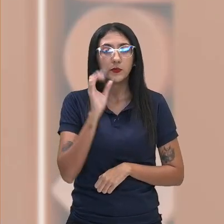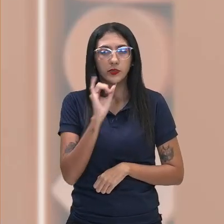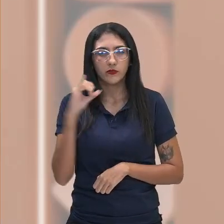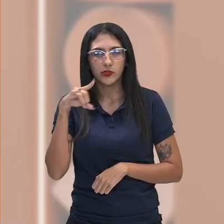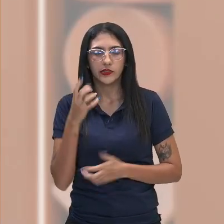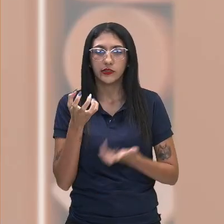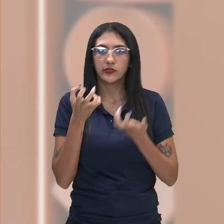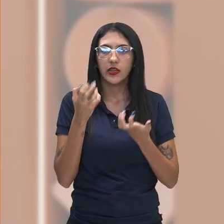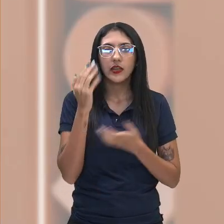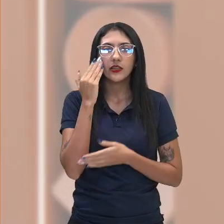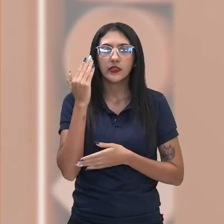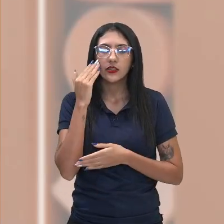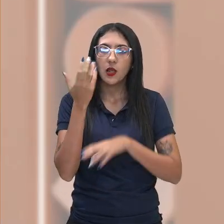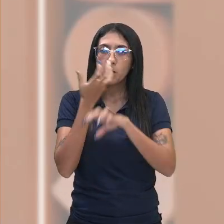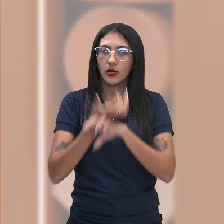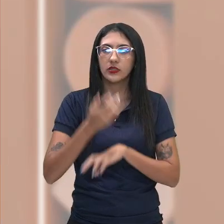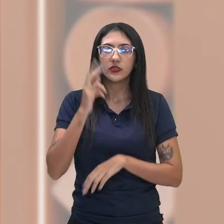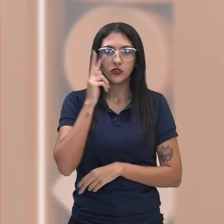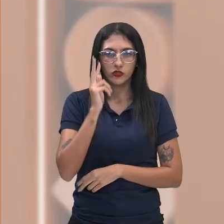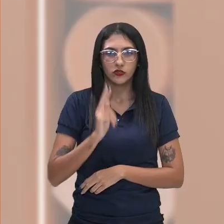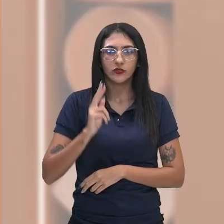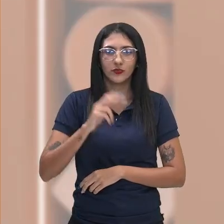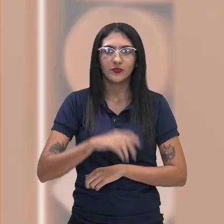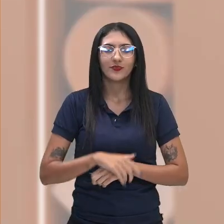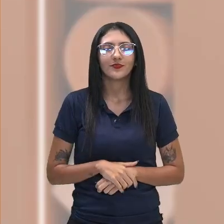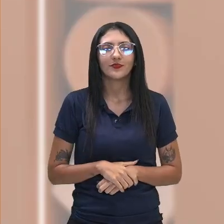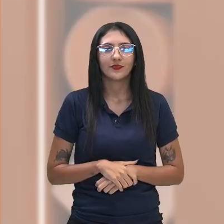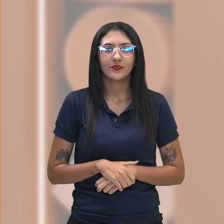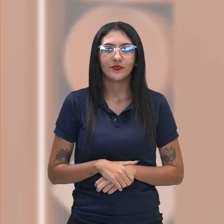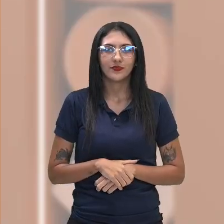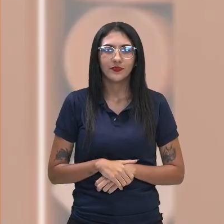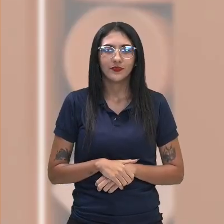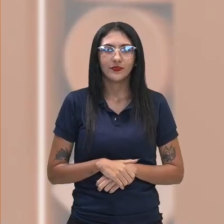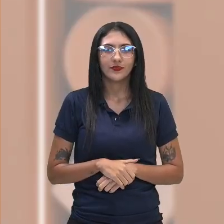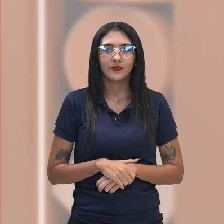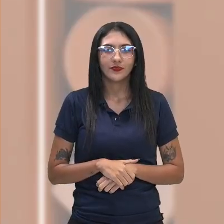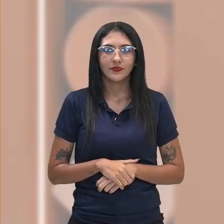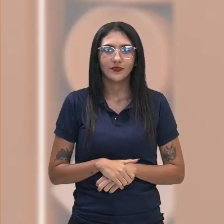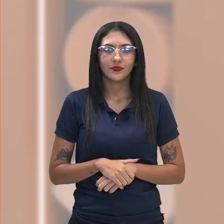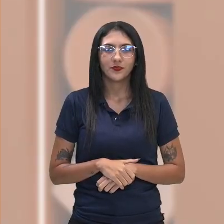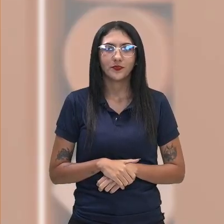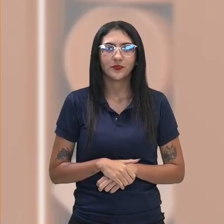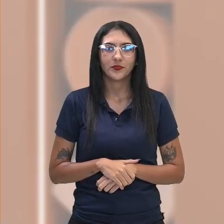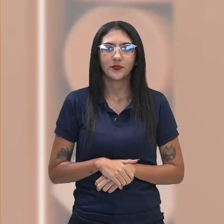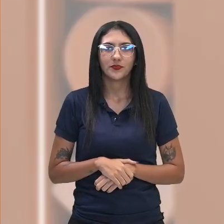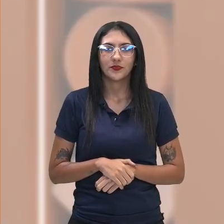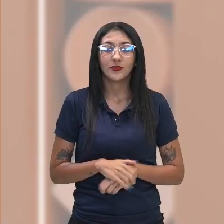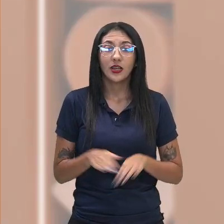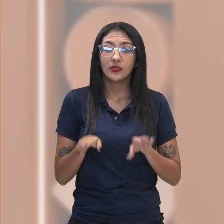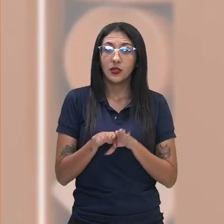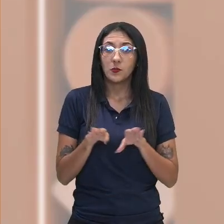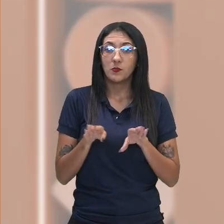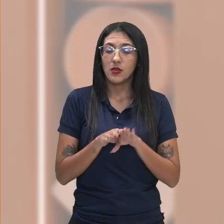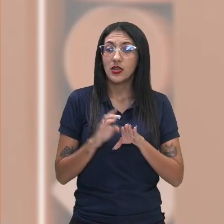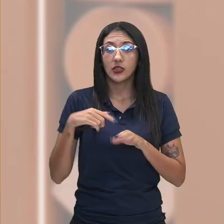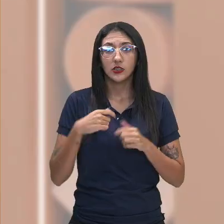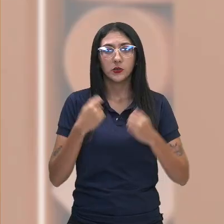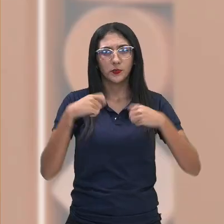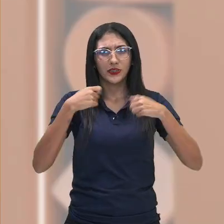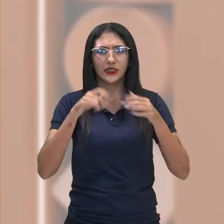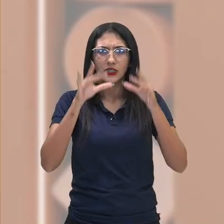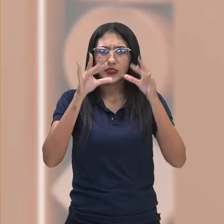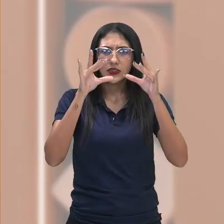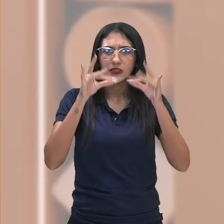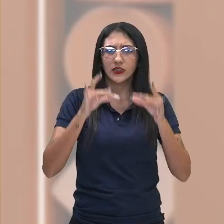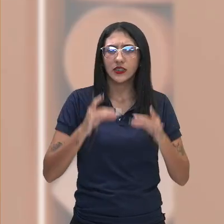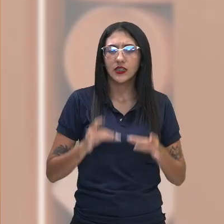compreender o componente de história, tá bom? Dentro desse processo, também precisamos nos aprofundarmos